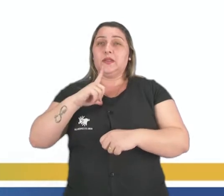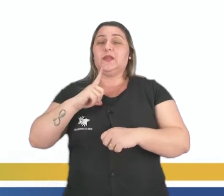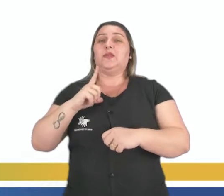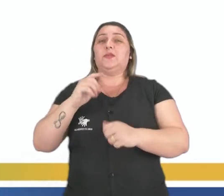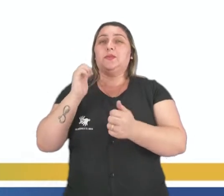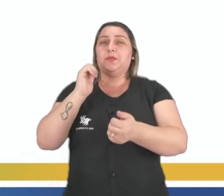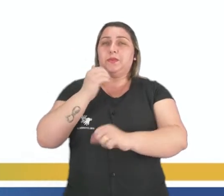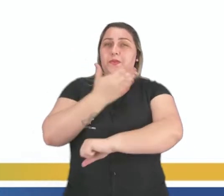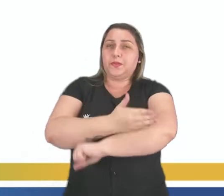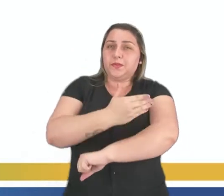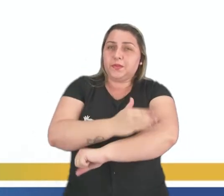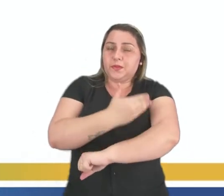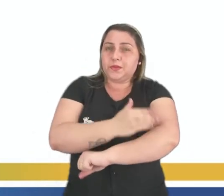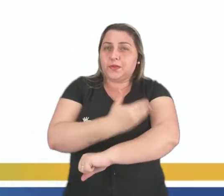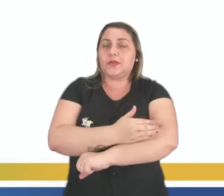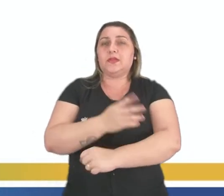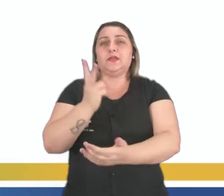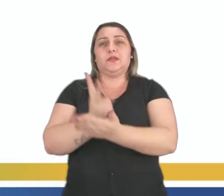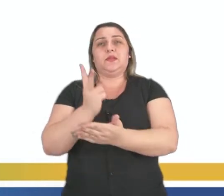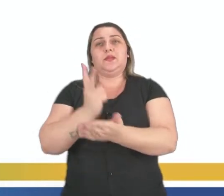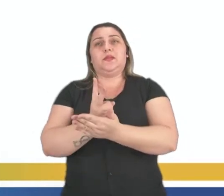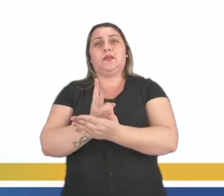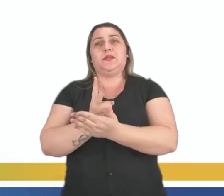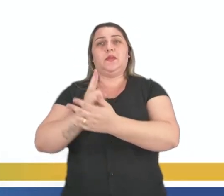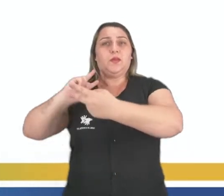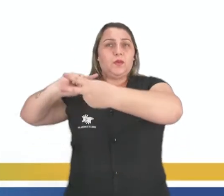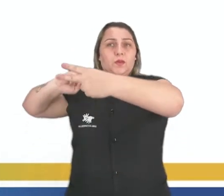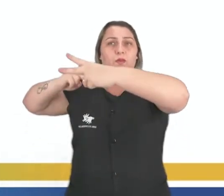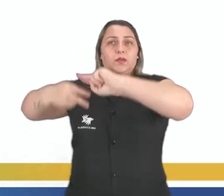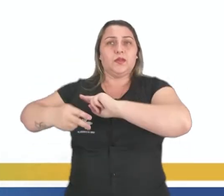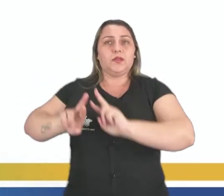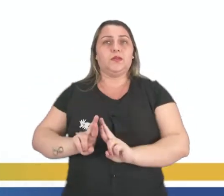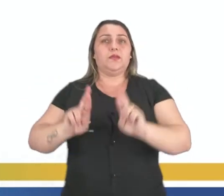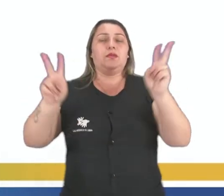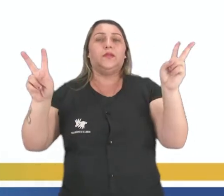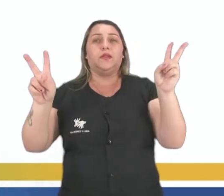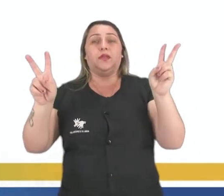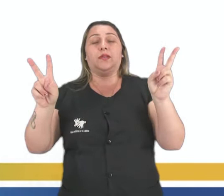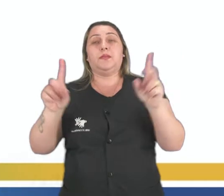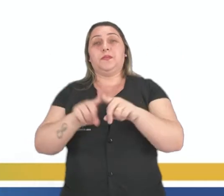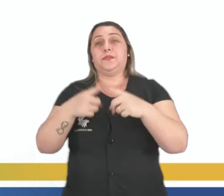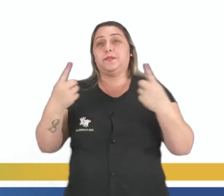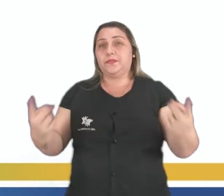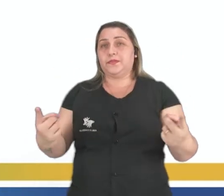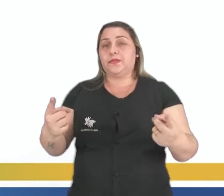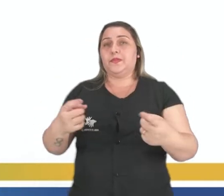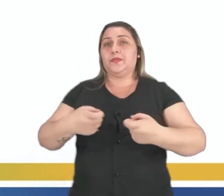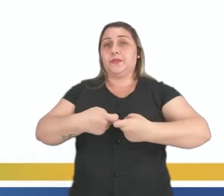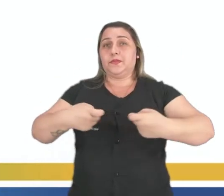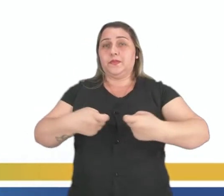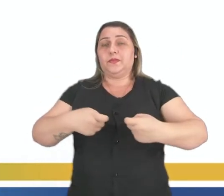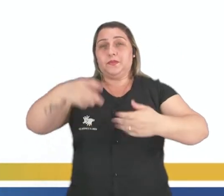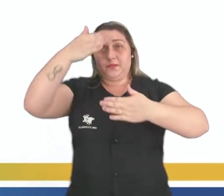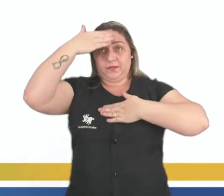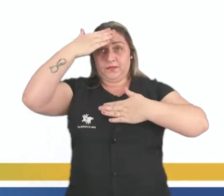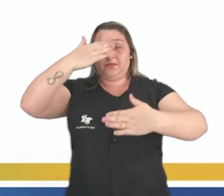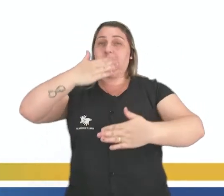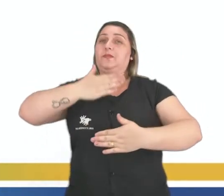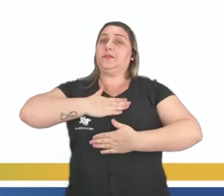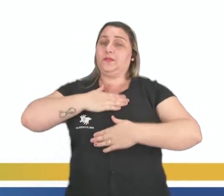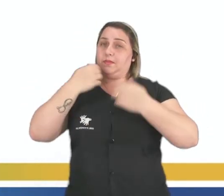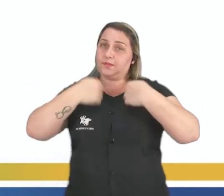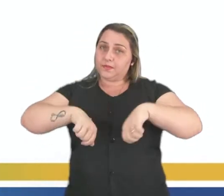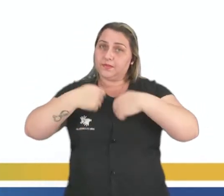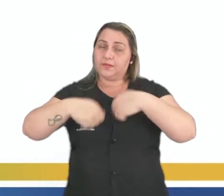prática do contorcionismo geralmente possuem uma genética diferenciada. Afinal, a elasticidade peculiar